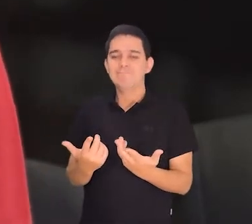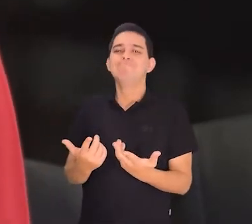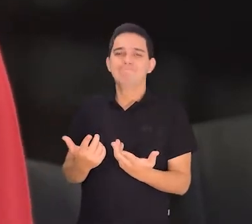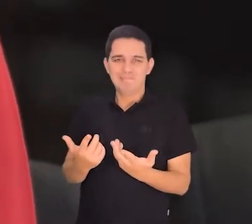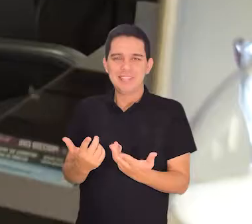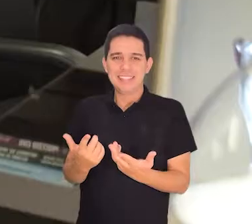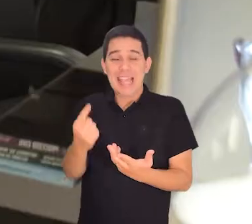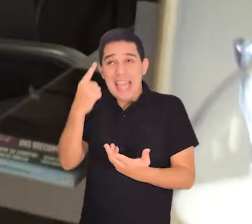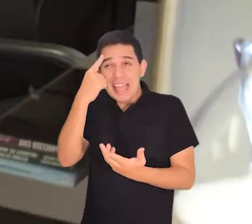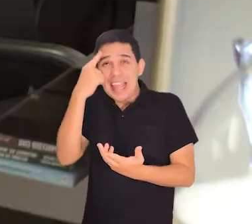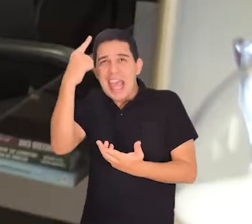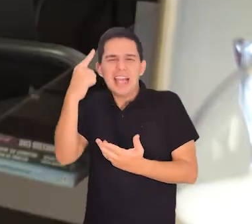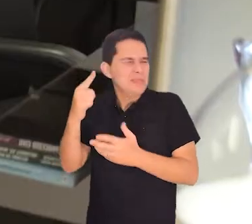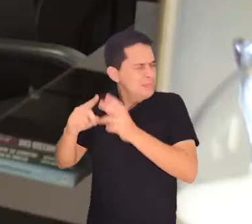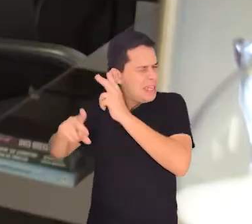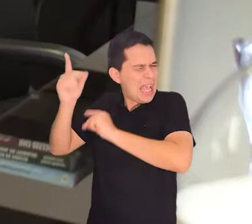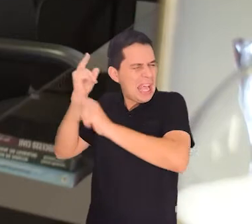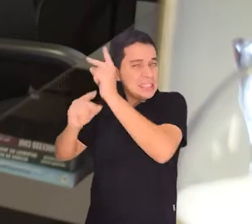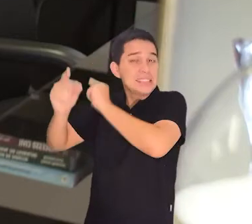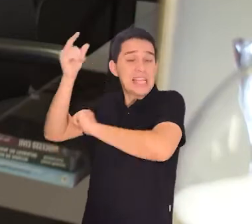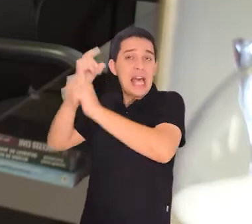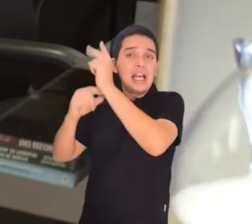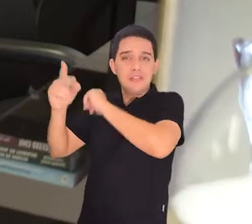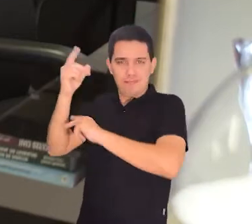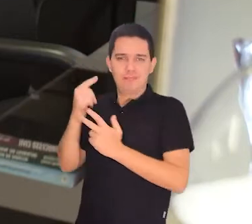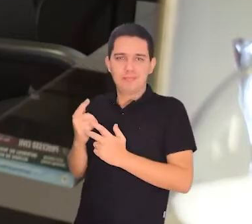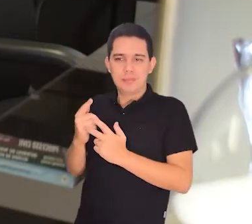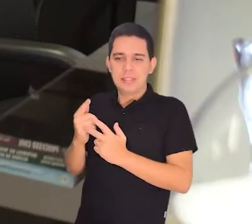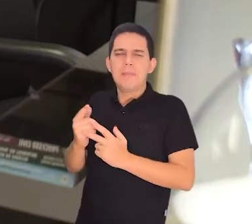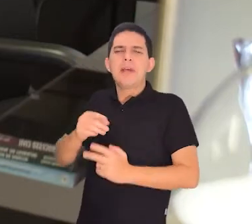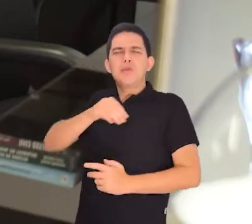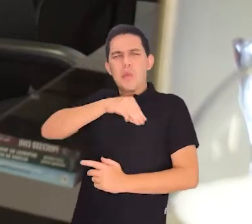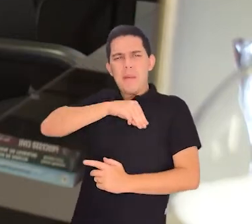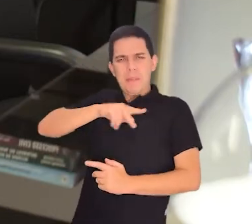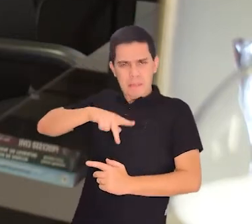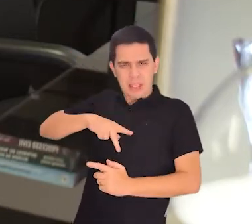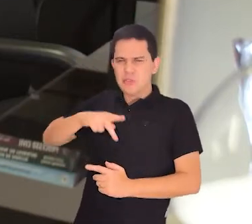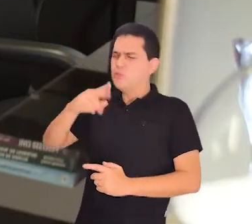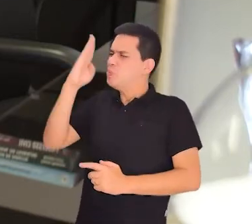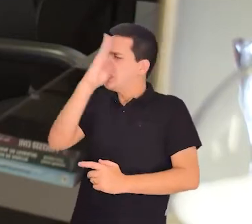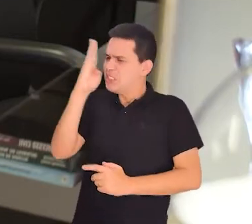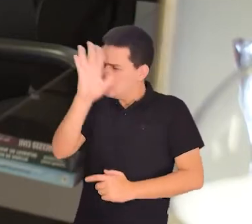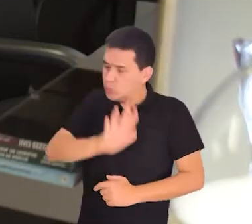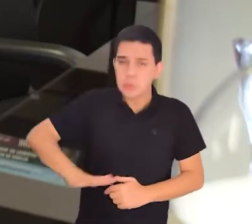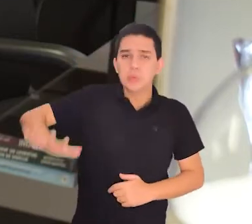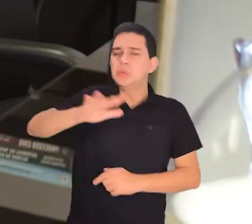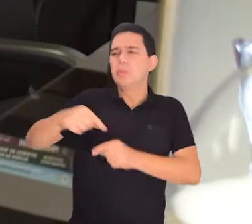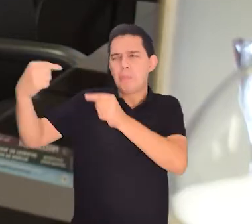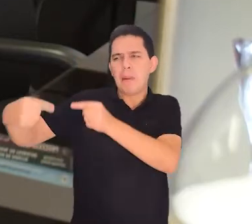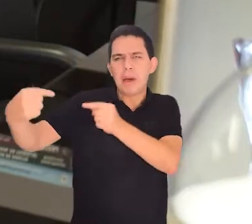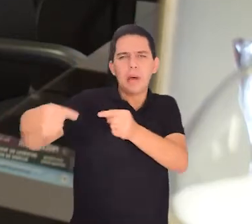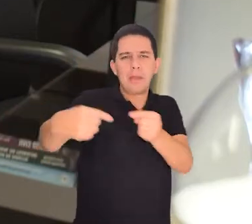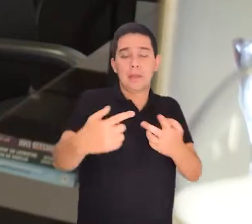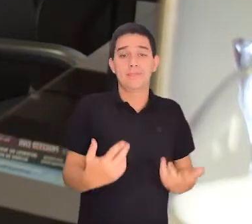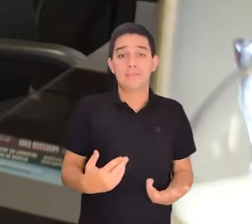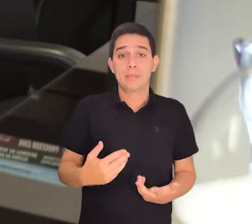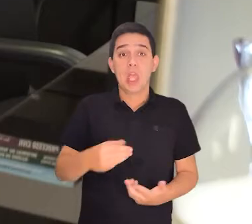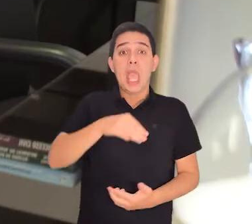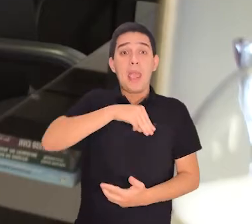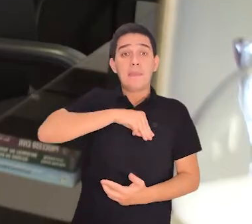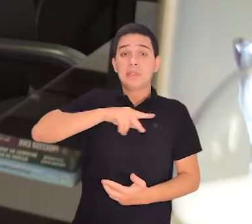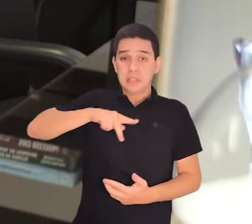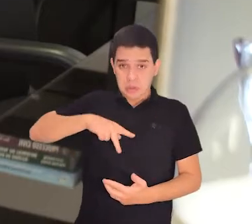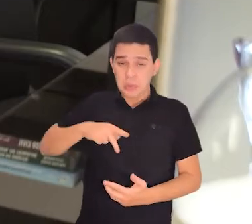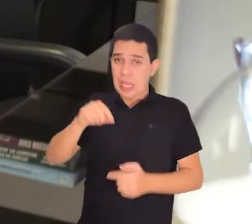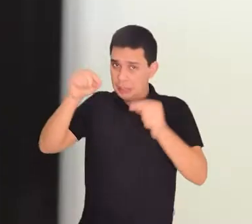estratégia antiga que já foi combatida pelo Ministério Público do Trabalho em todo o país e agora o MPT está travando uma nova